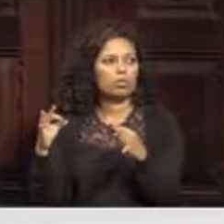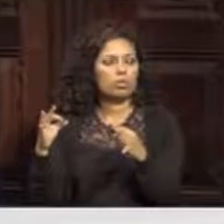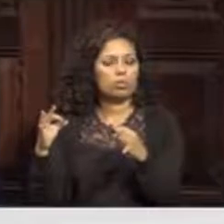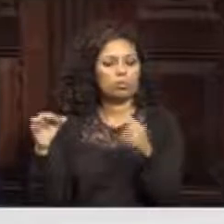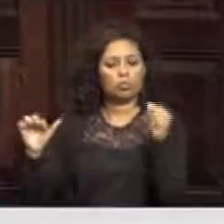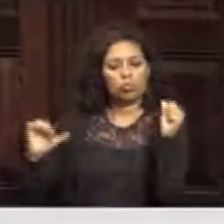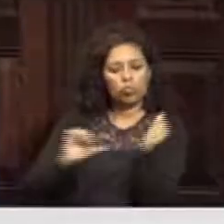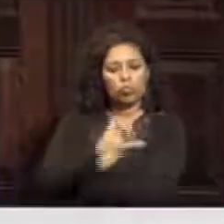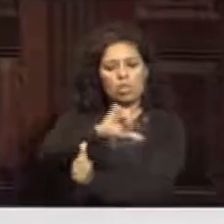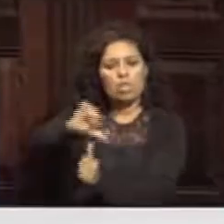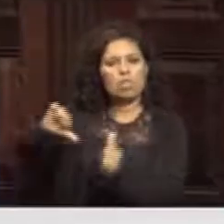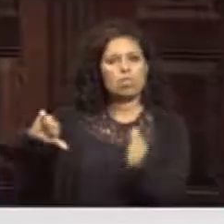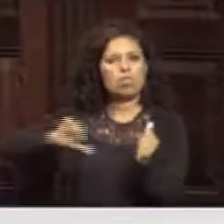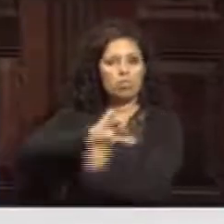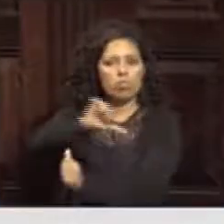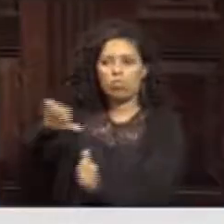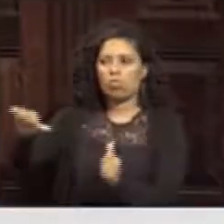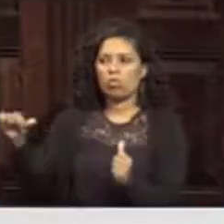securitizações,